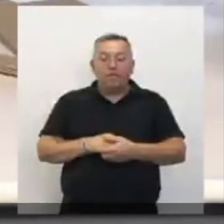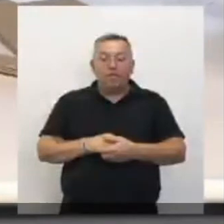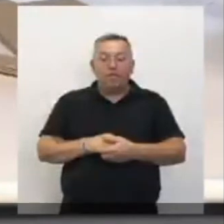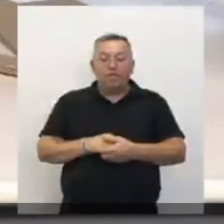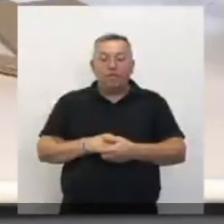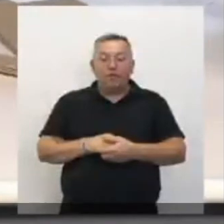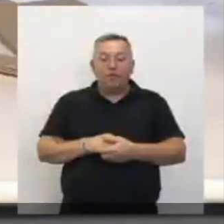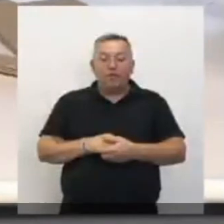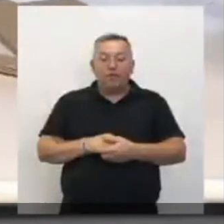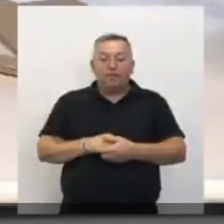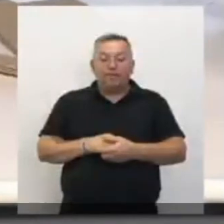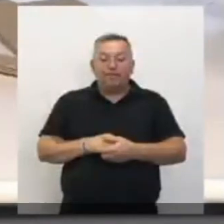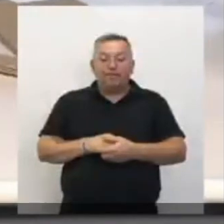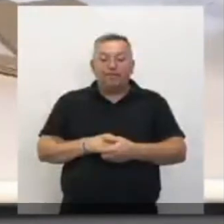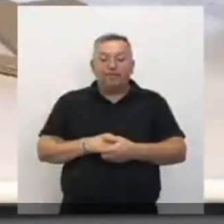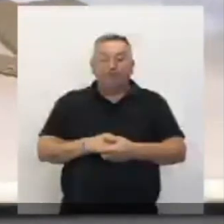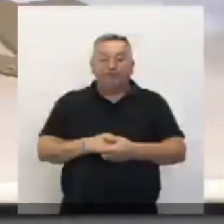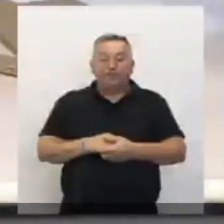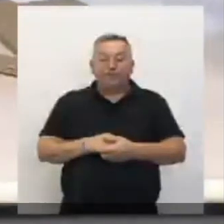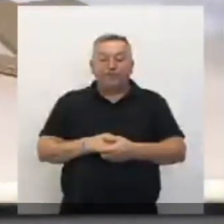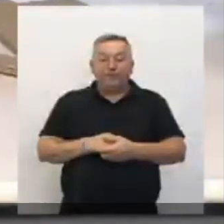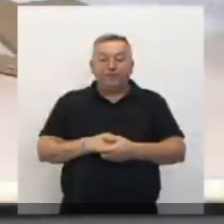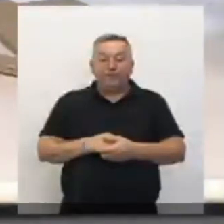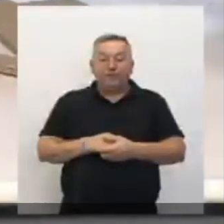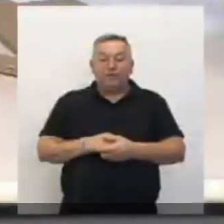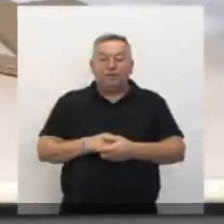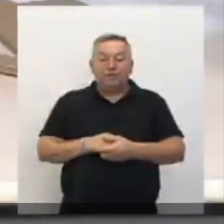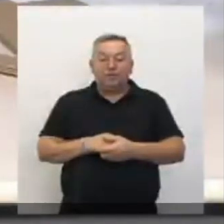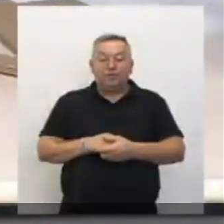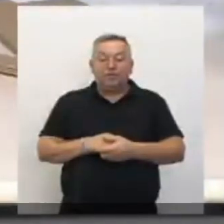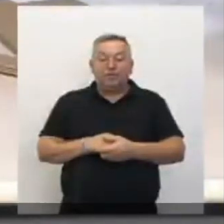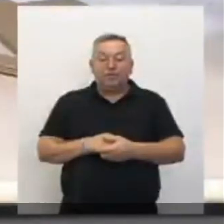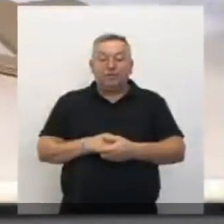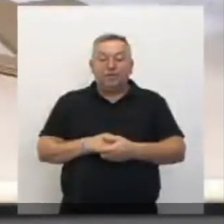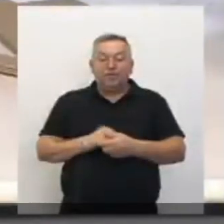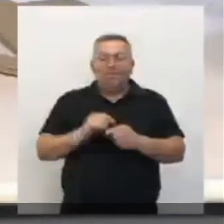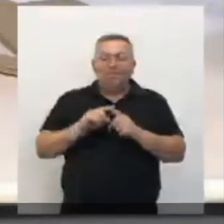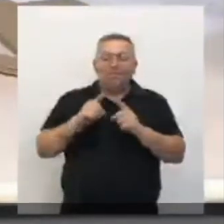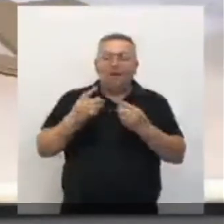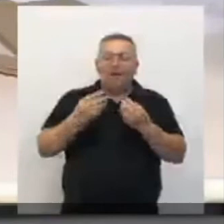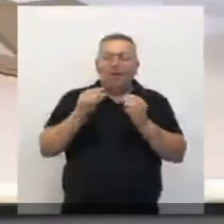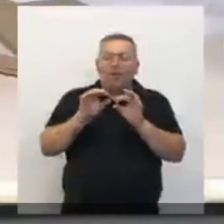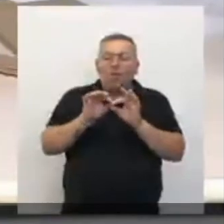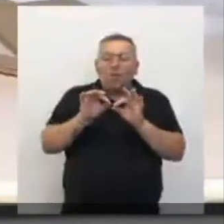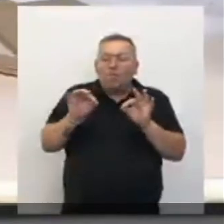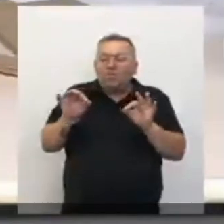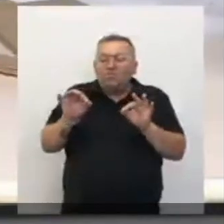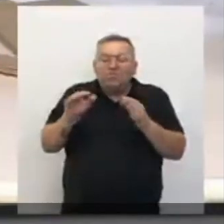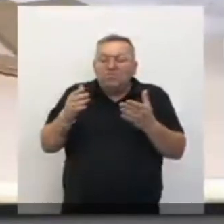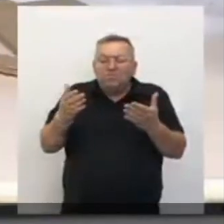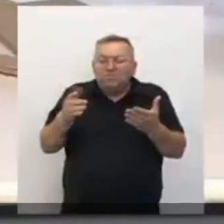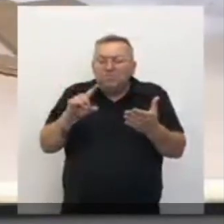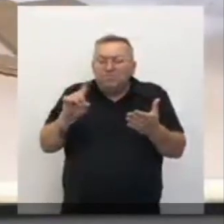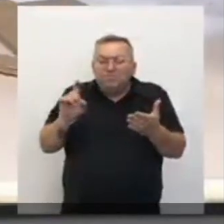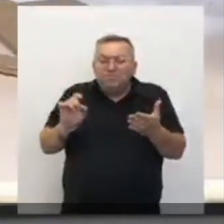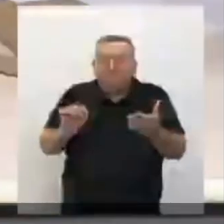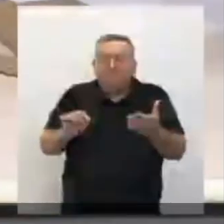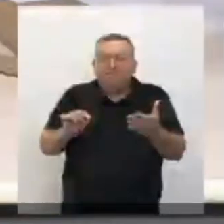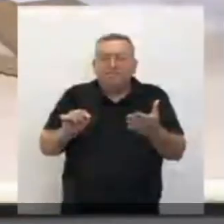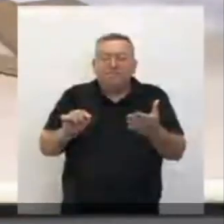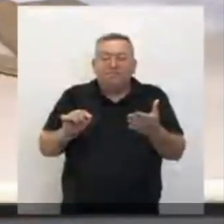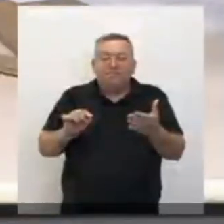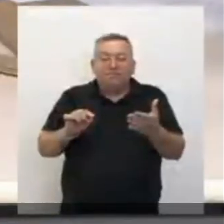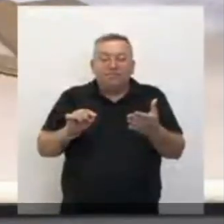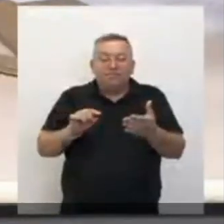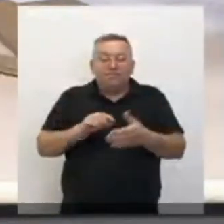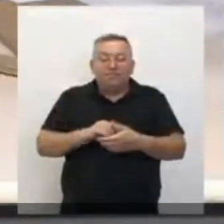o comprimento, tudo bonitinho, né? Aí eu tenho aqui. Mas qual medida que eu tenho que fazer nessa largura, né? Eu